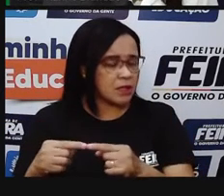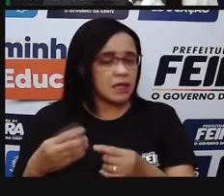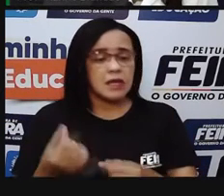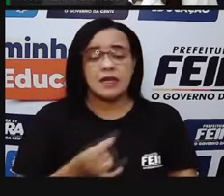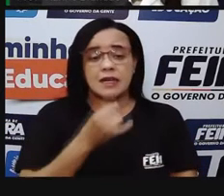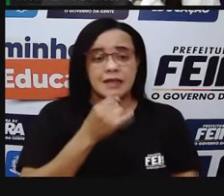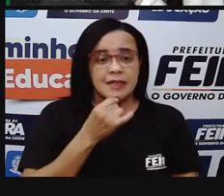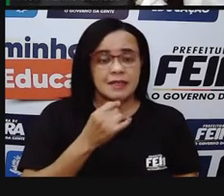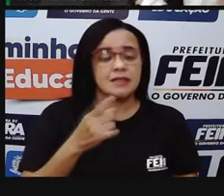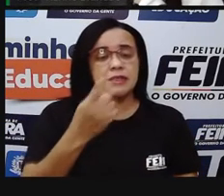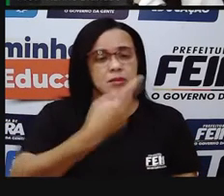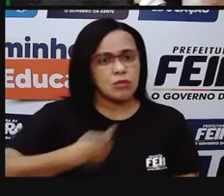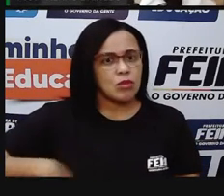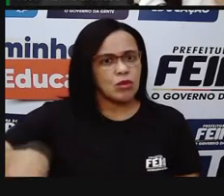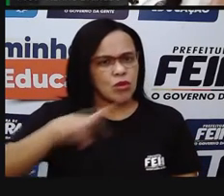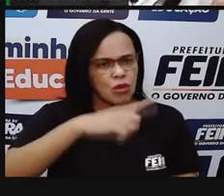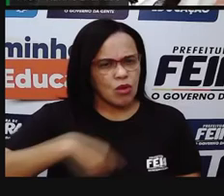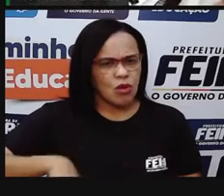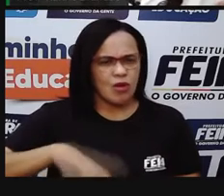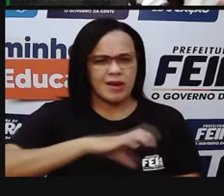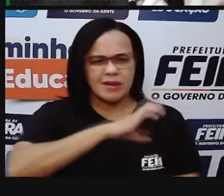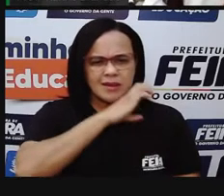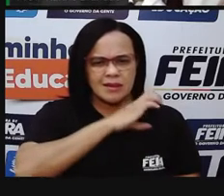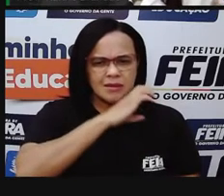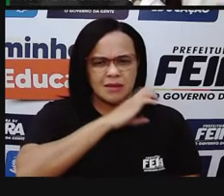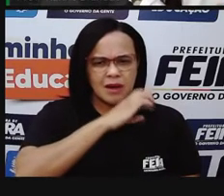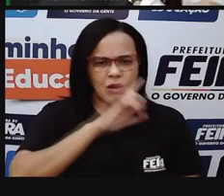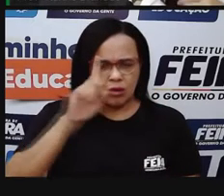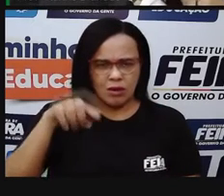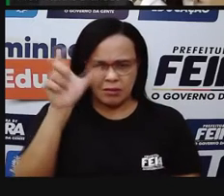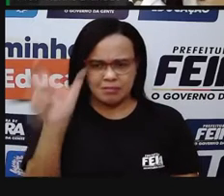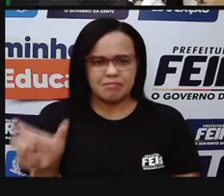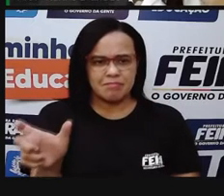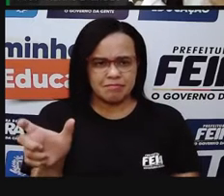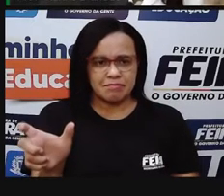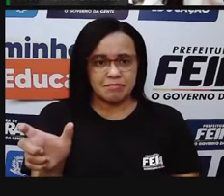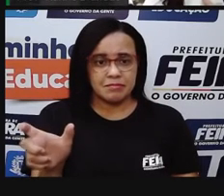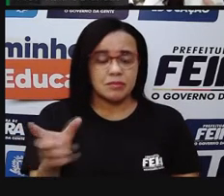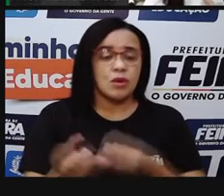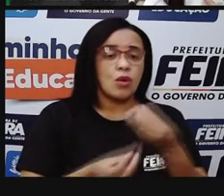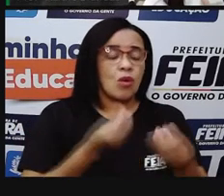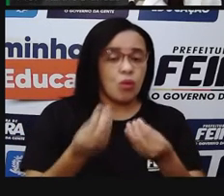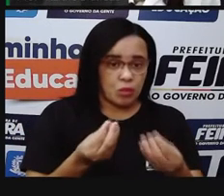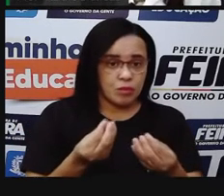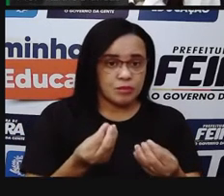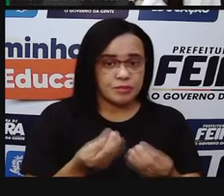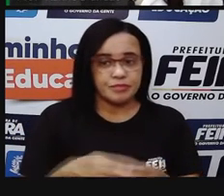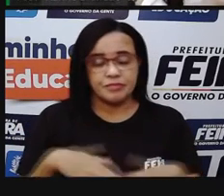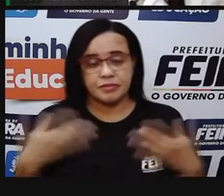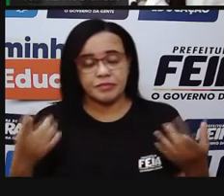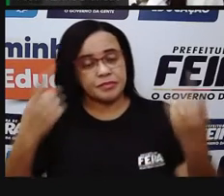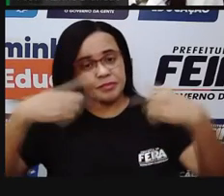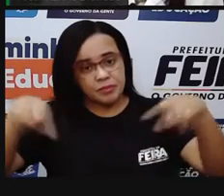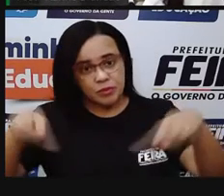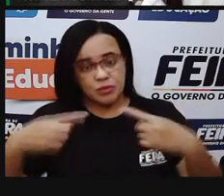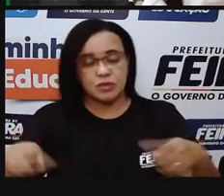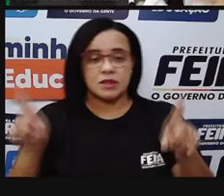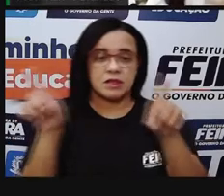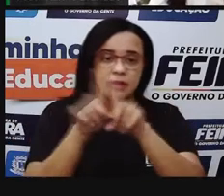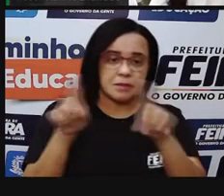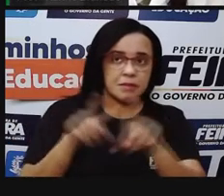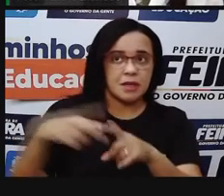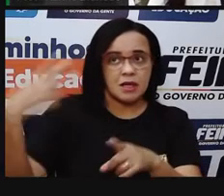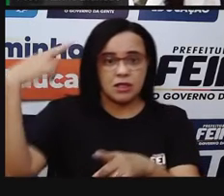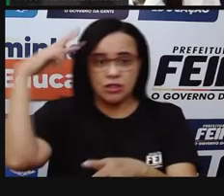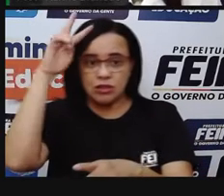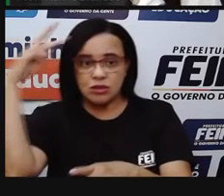O que vocês pensam? Quando ele traz, né, nessa música, toda essa história e relação, né, do homem que vivia